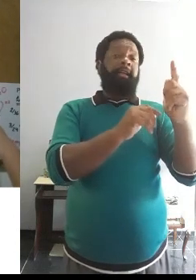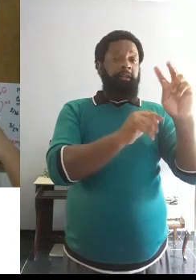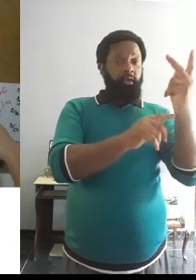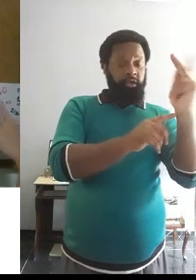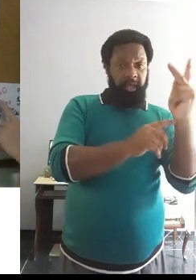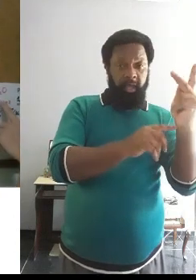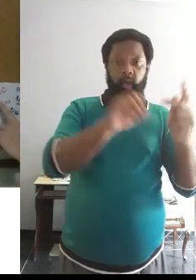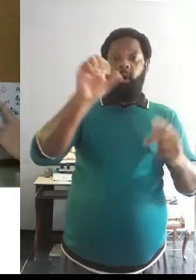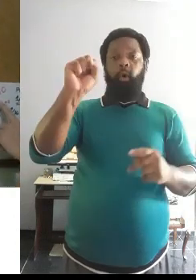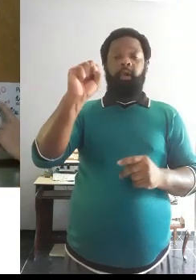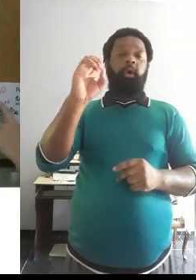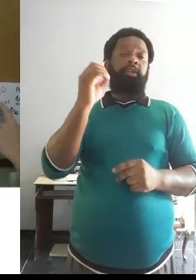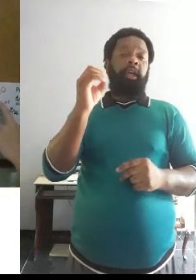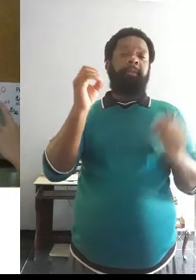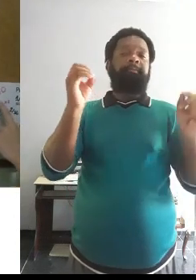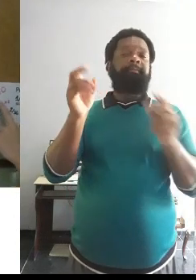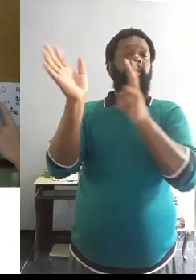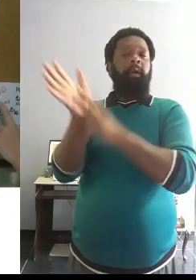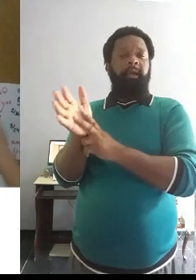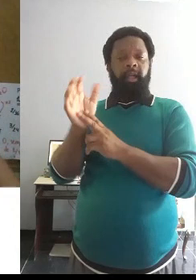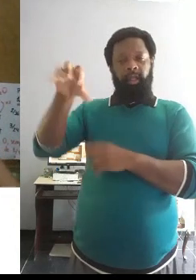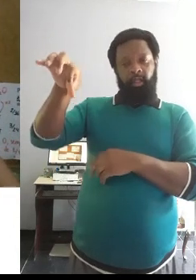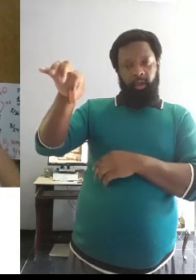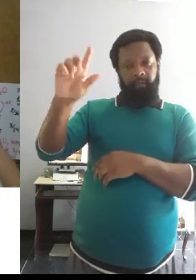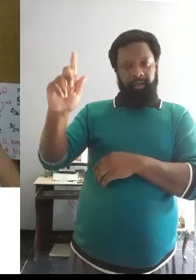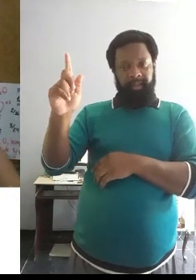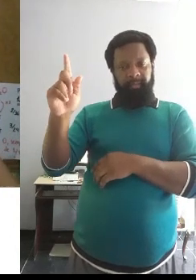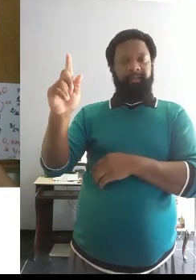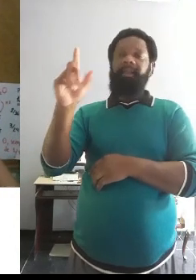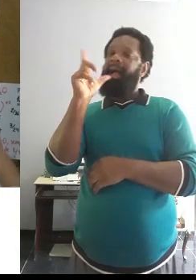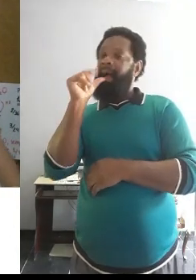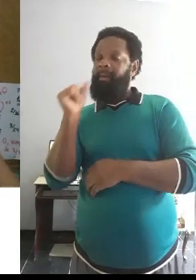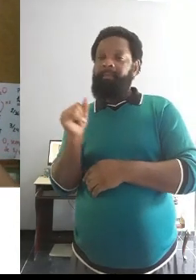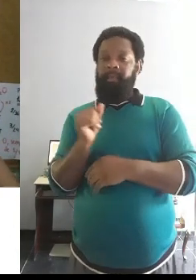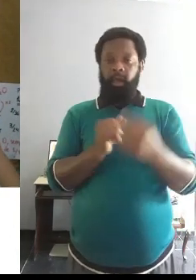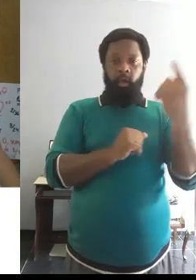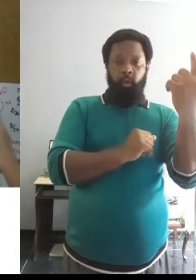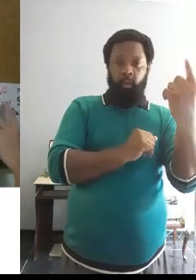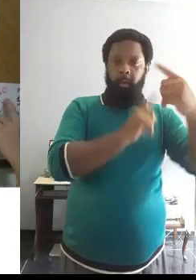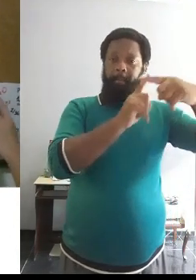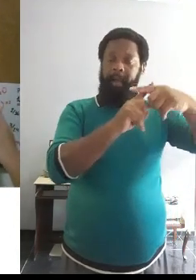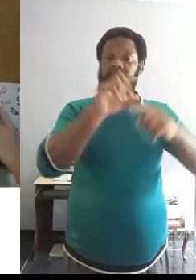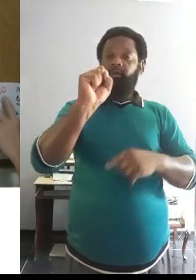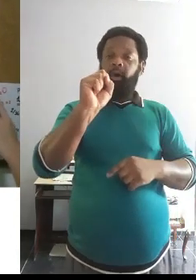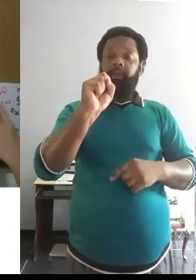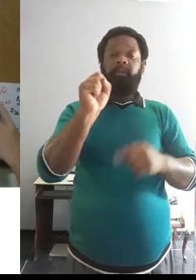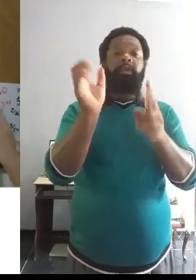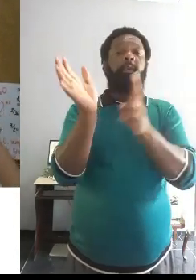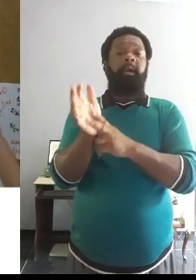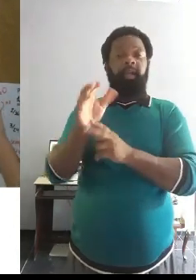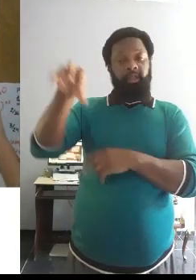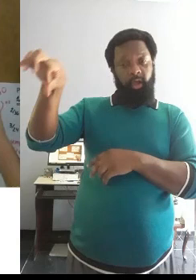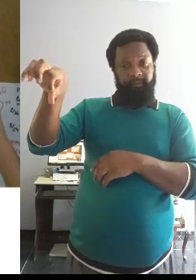de oxigênio, formando 9 gramas de água. 1 mais 8, 9 gramas no reagente, 9 gramas